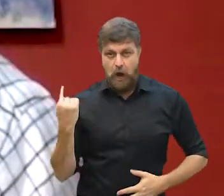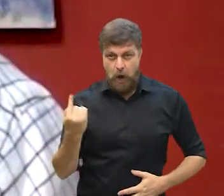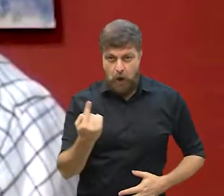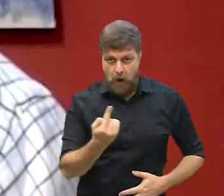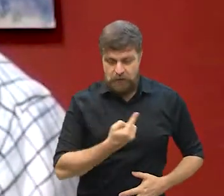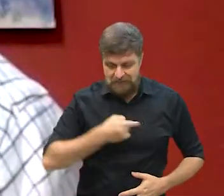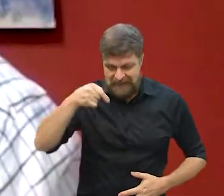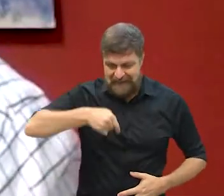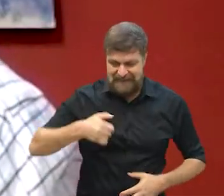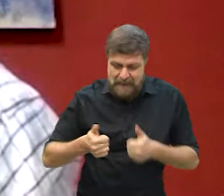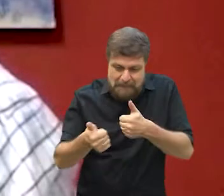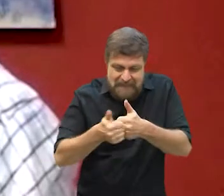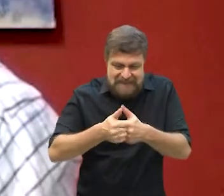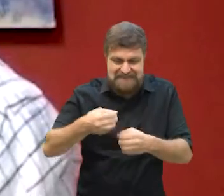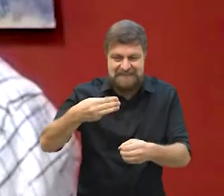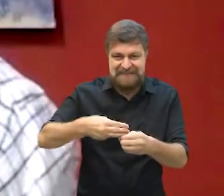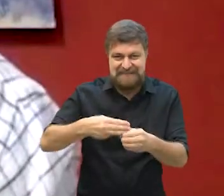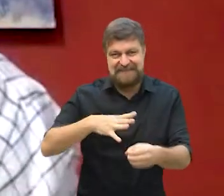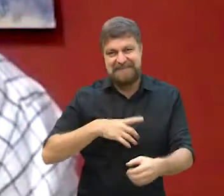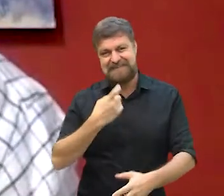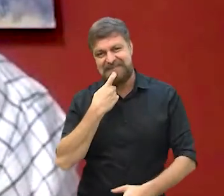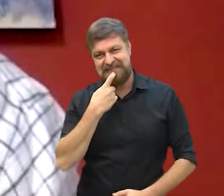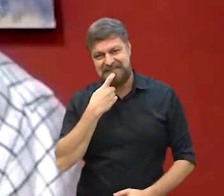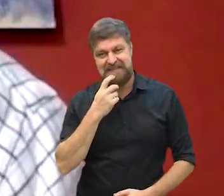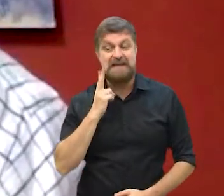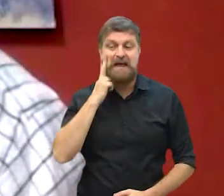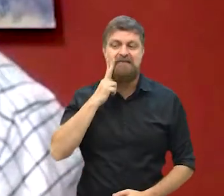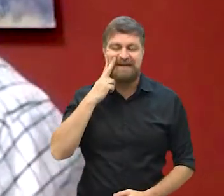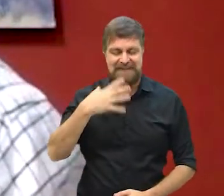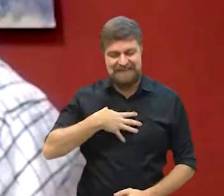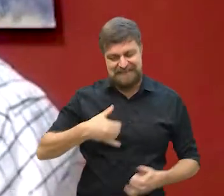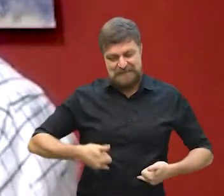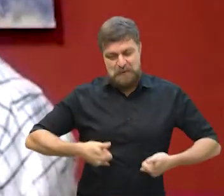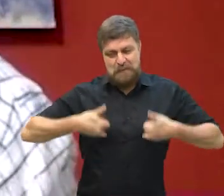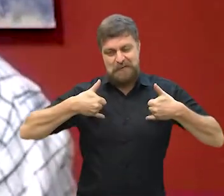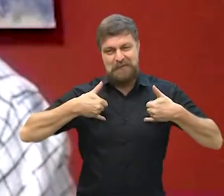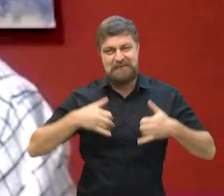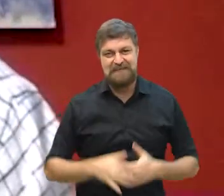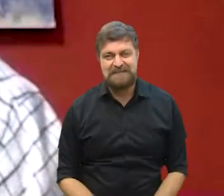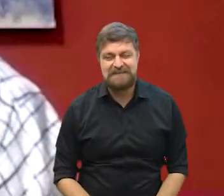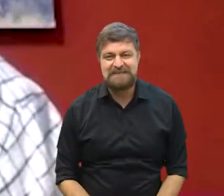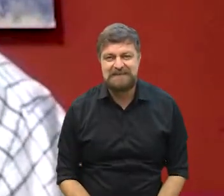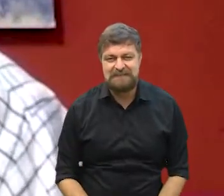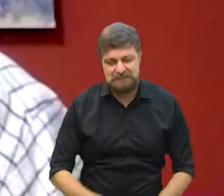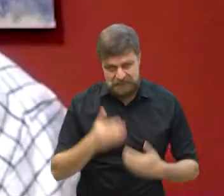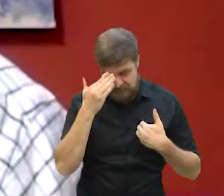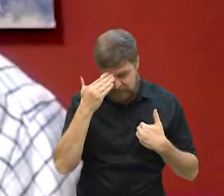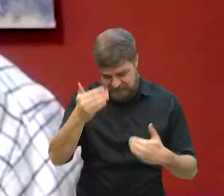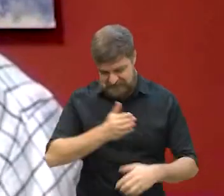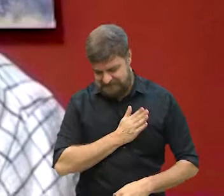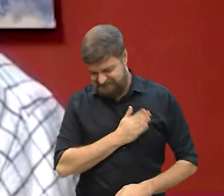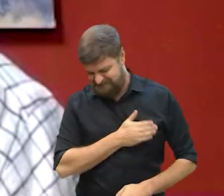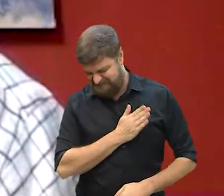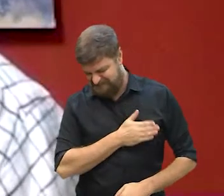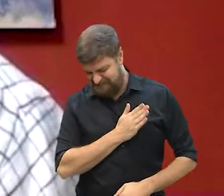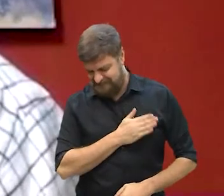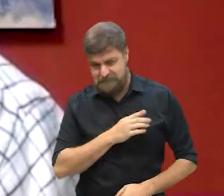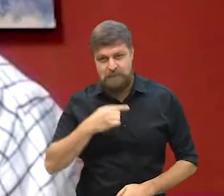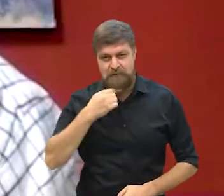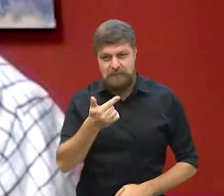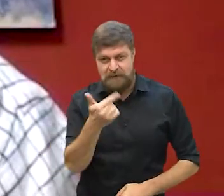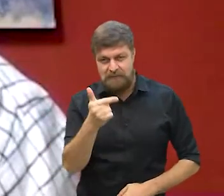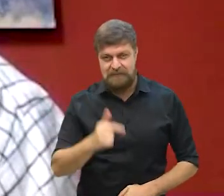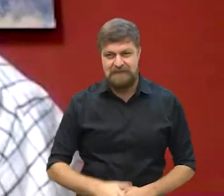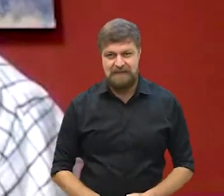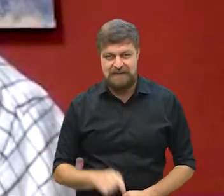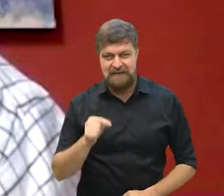nós somos oriundos aqui da região, é muito orgulho isso, tá certo? Muito obrigado de coração. Não tenha